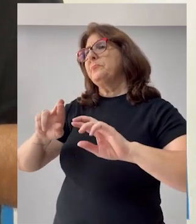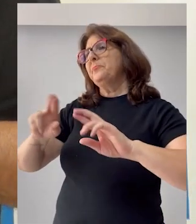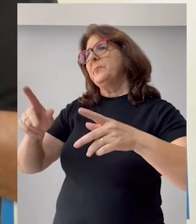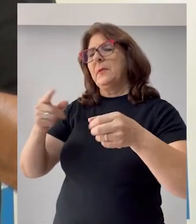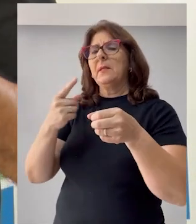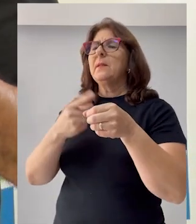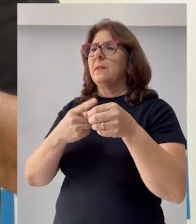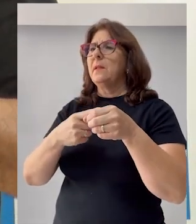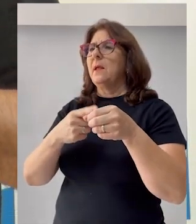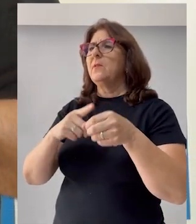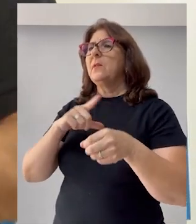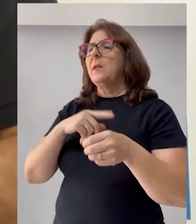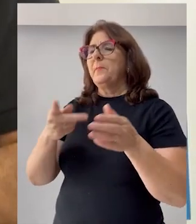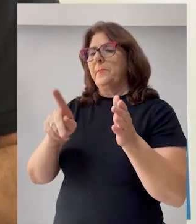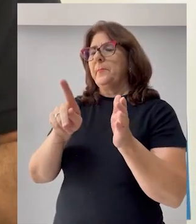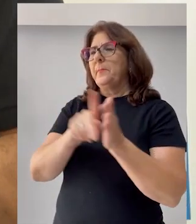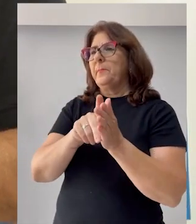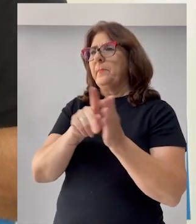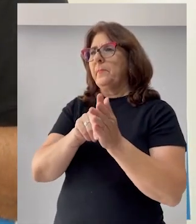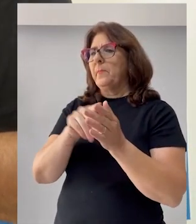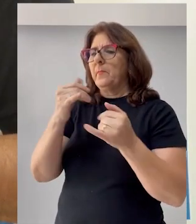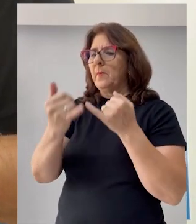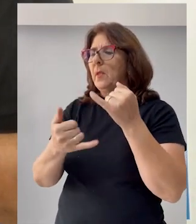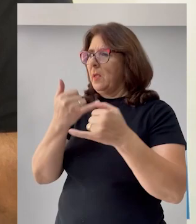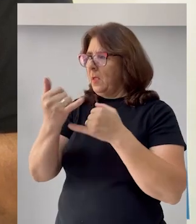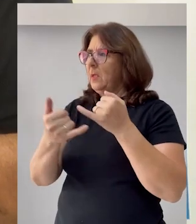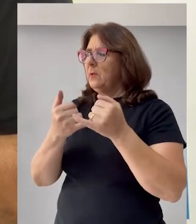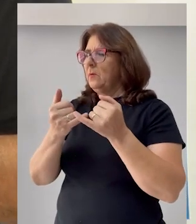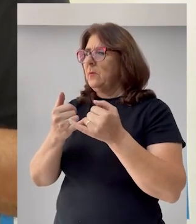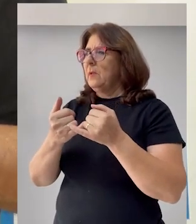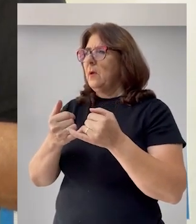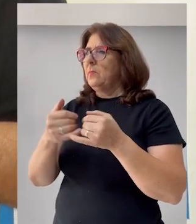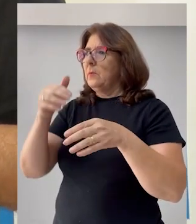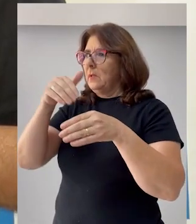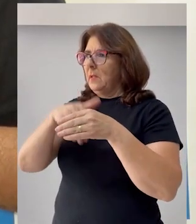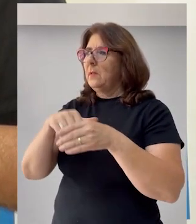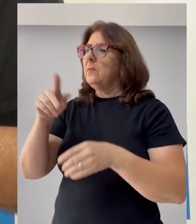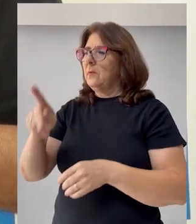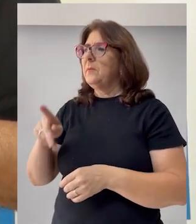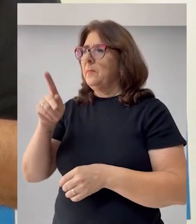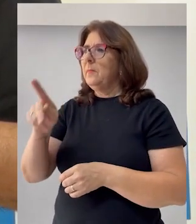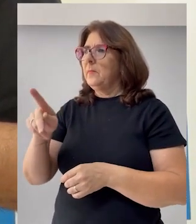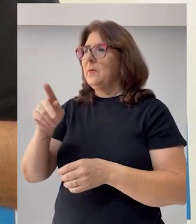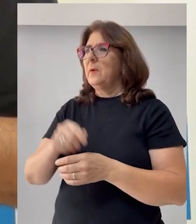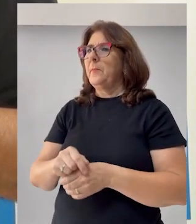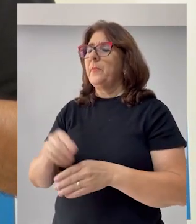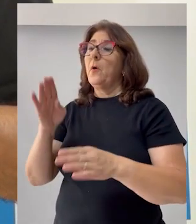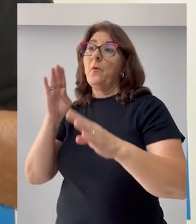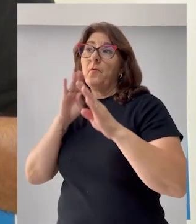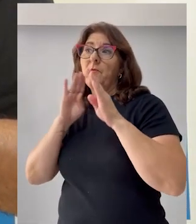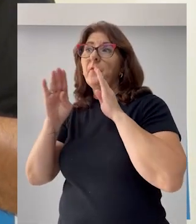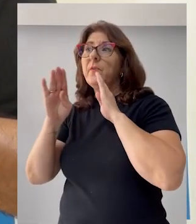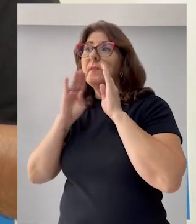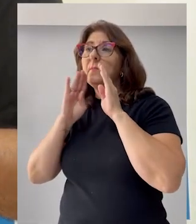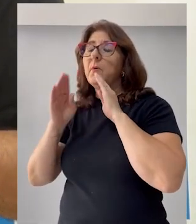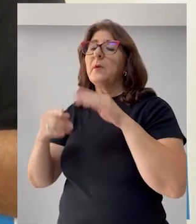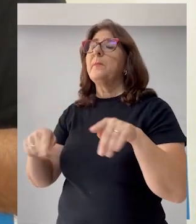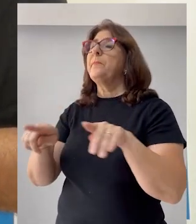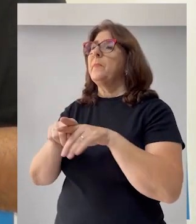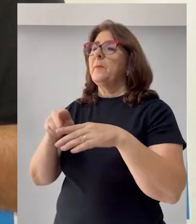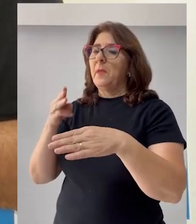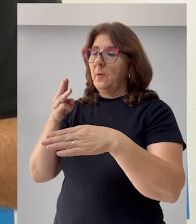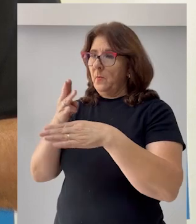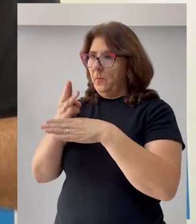tem a pastoral, e nessas pastorais tem a rede social, tem o Facebook e tem